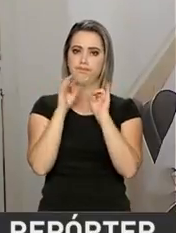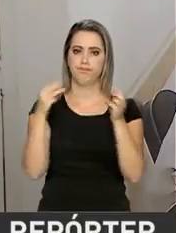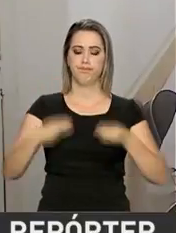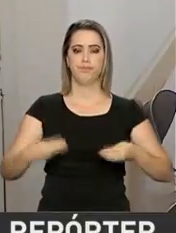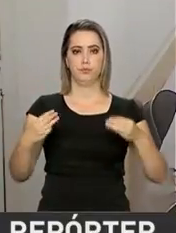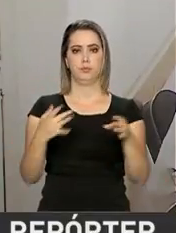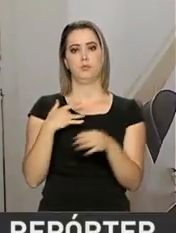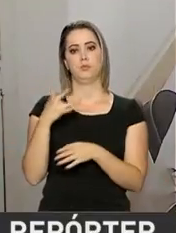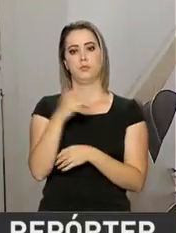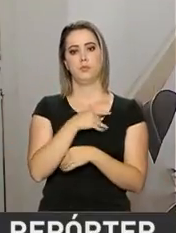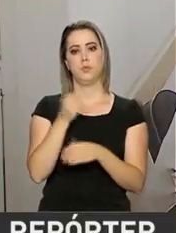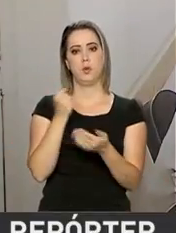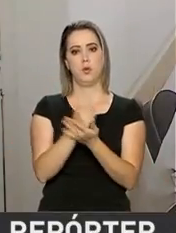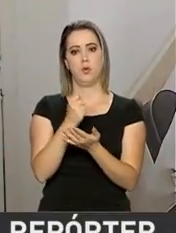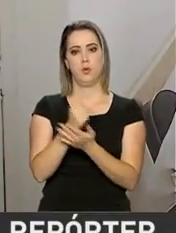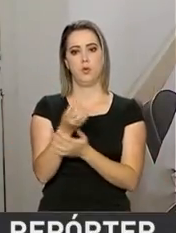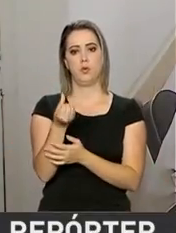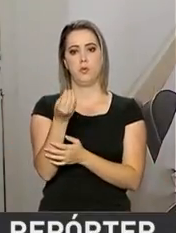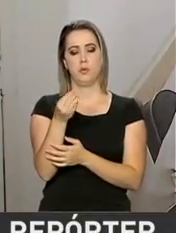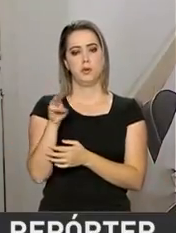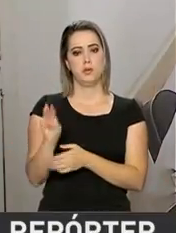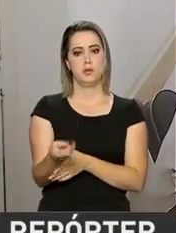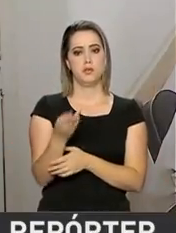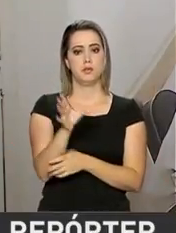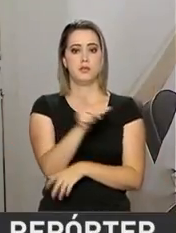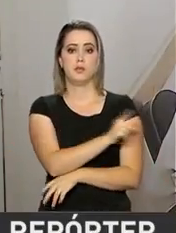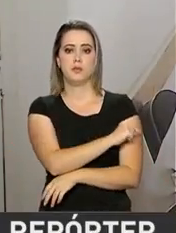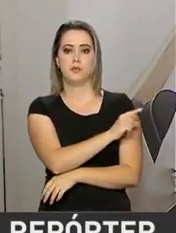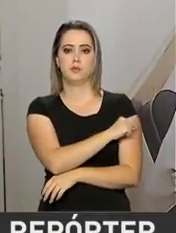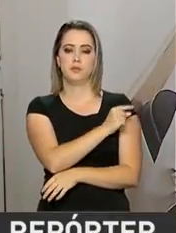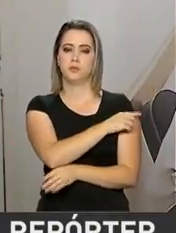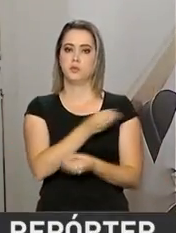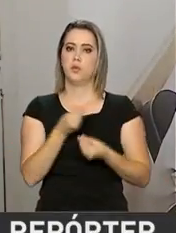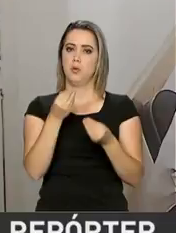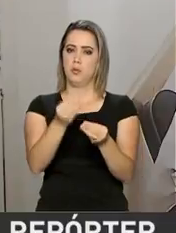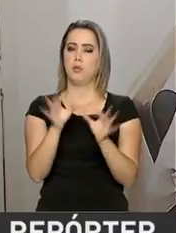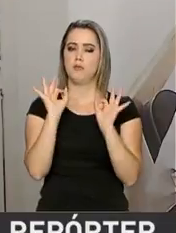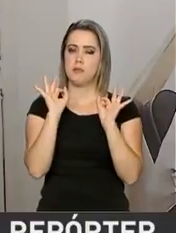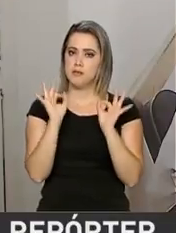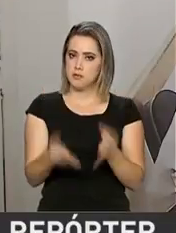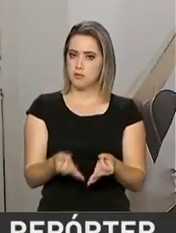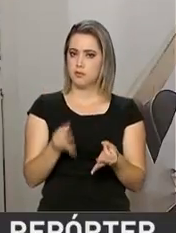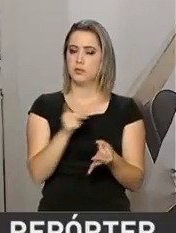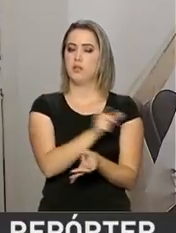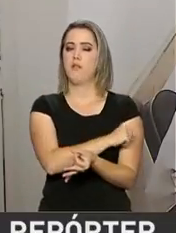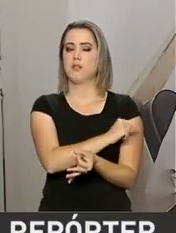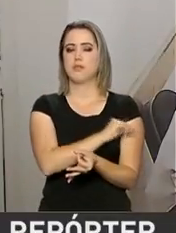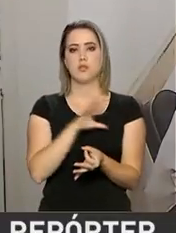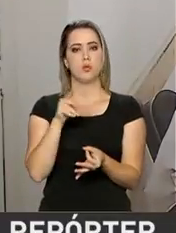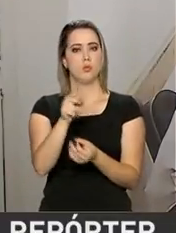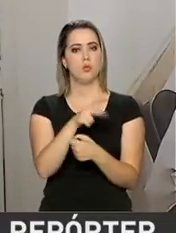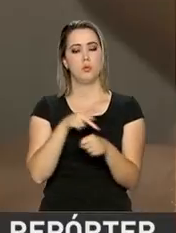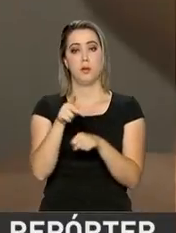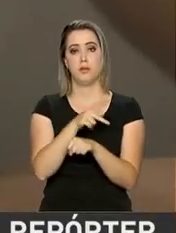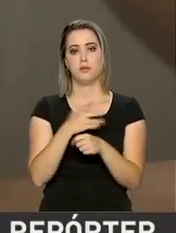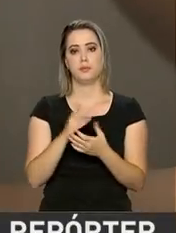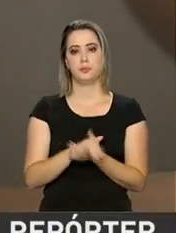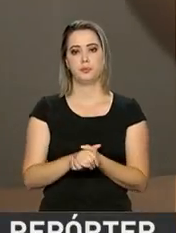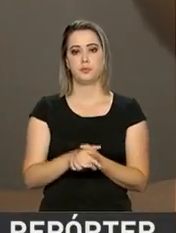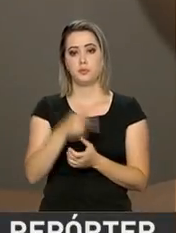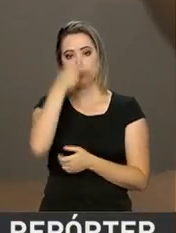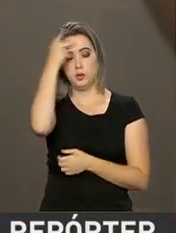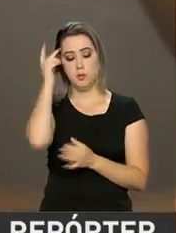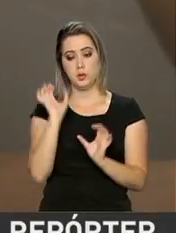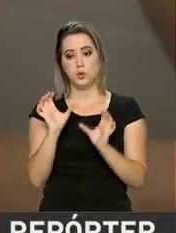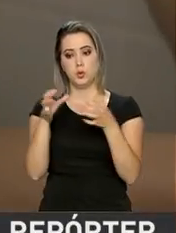comprou 60 milhões de doses para garantir estoques suficientes da vacina em todo o país quem faz parte